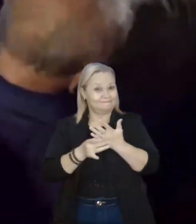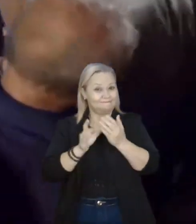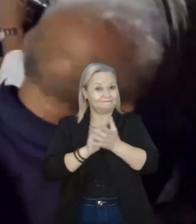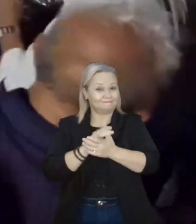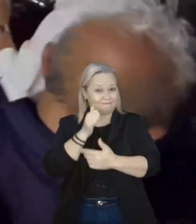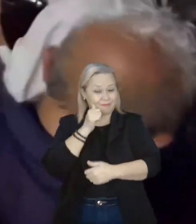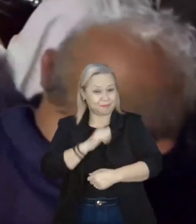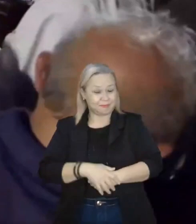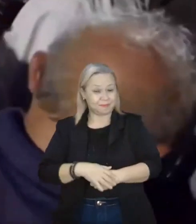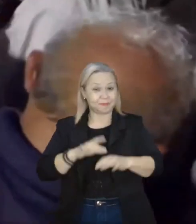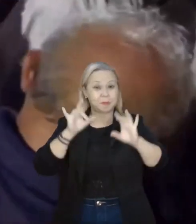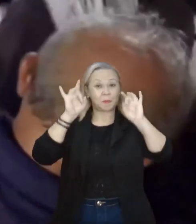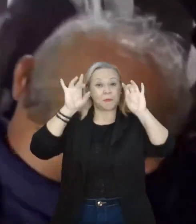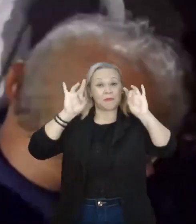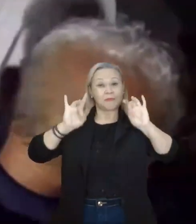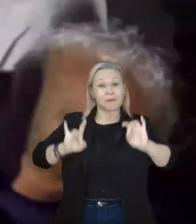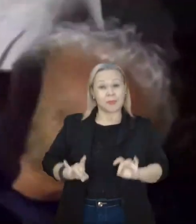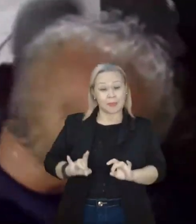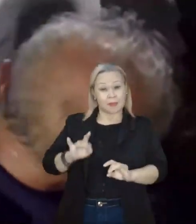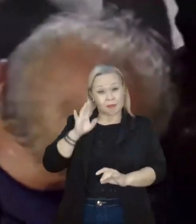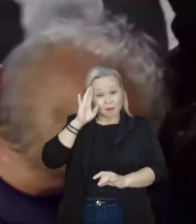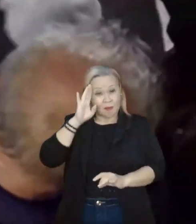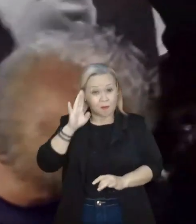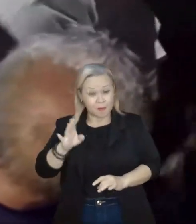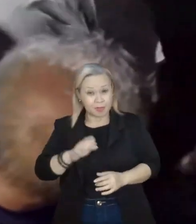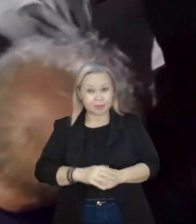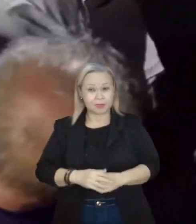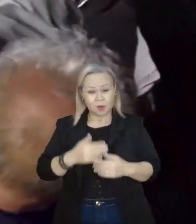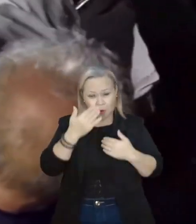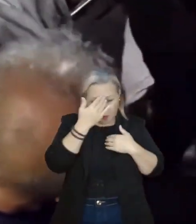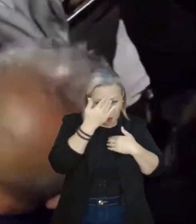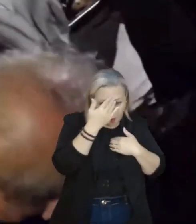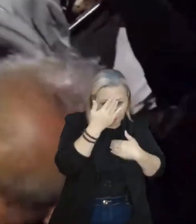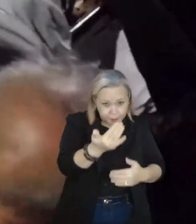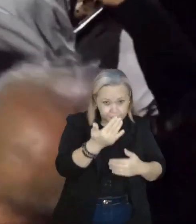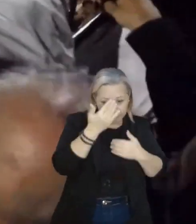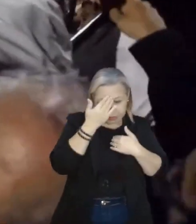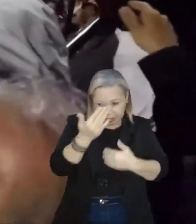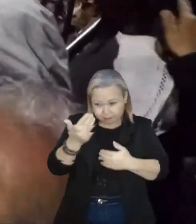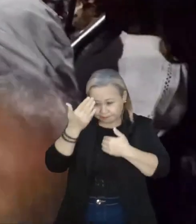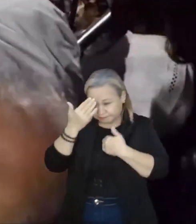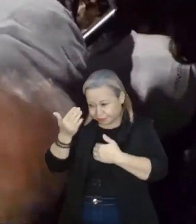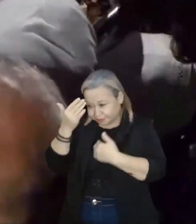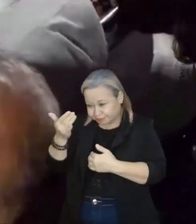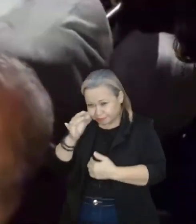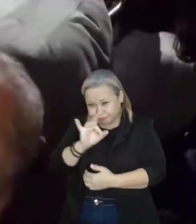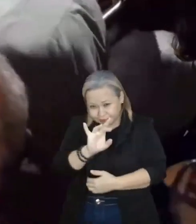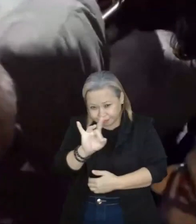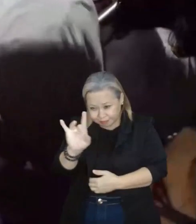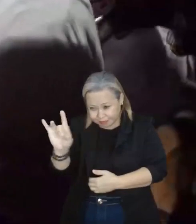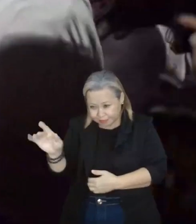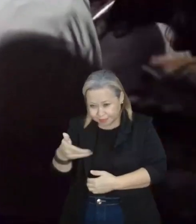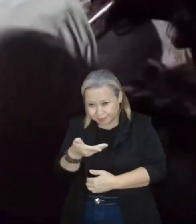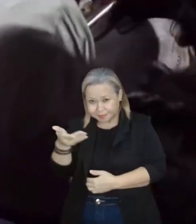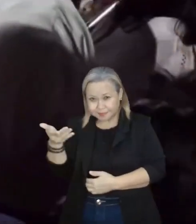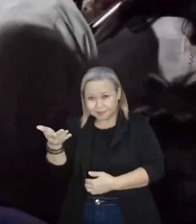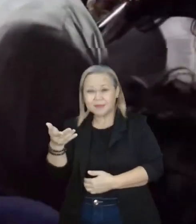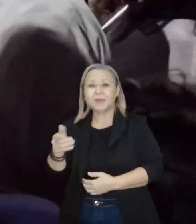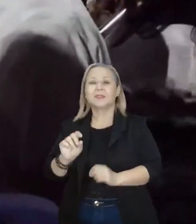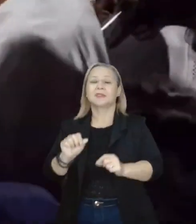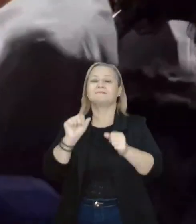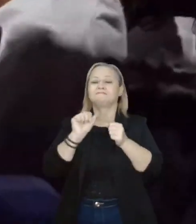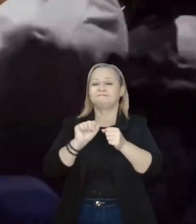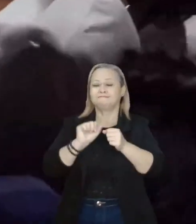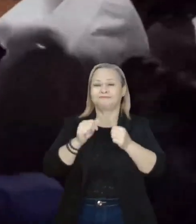Mas especialmente, obrigada a cada uma e cada um de vocês. Vocês